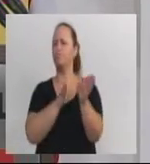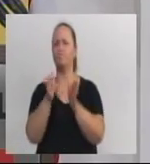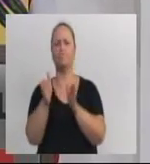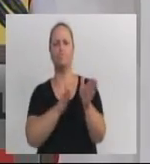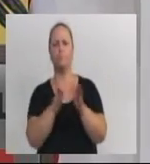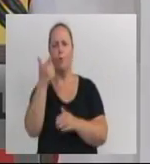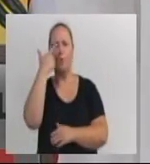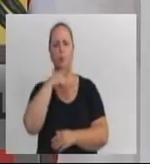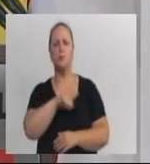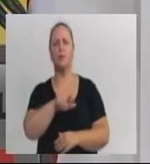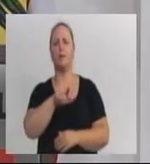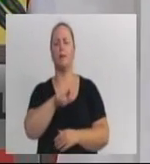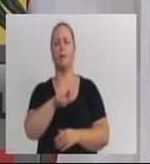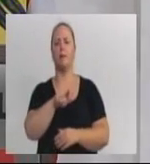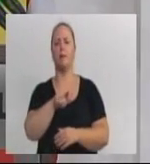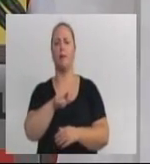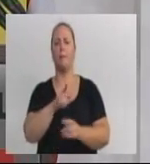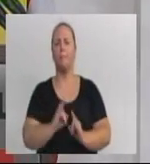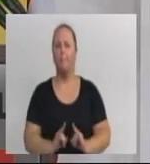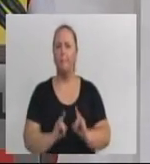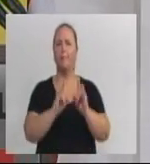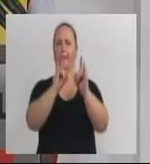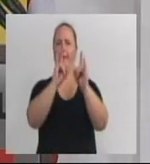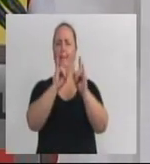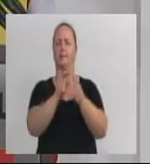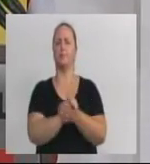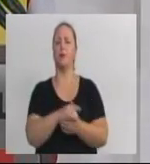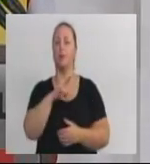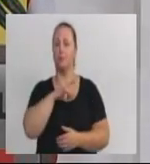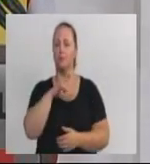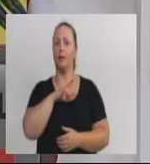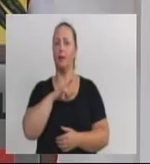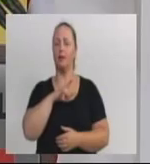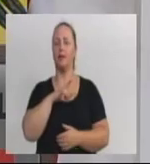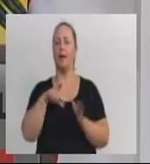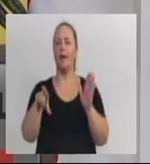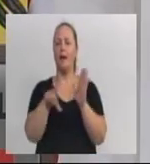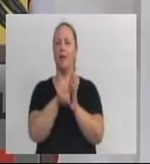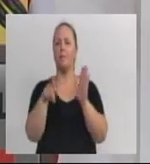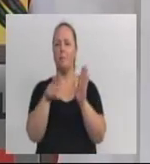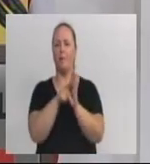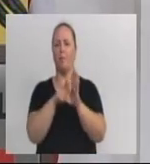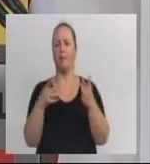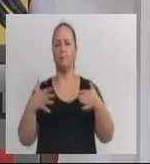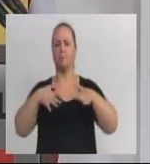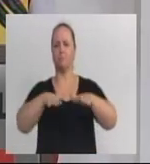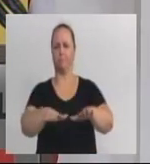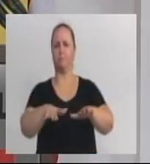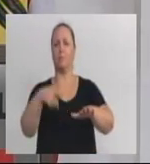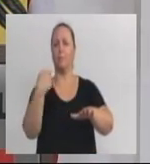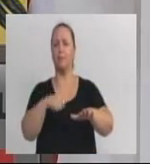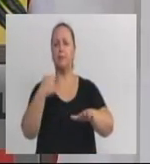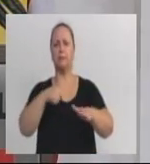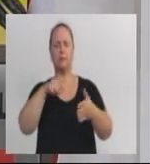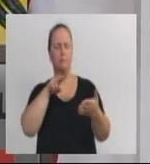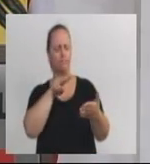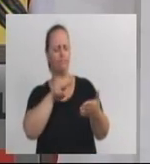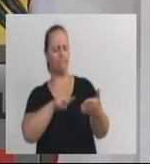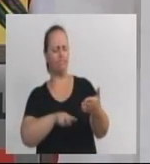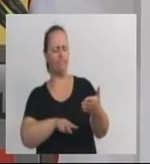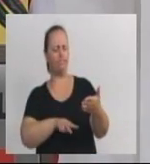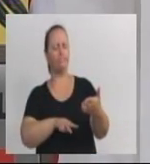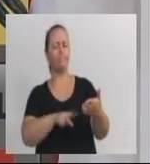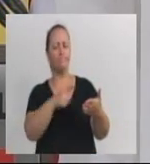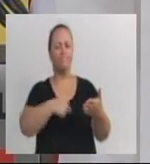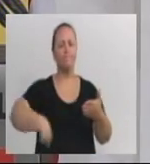prédios, a todos, tem a Lei Brasileira de Inclusão também, que precisa ser revista, e nós pedimos ajuda de vocês,